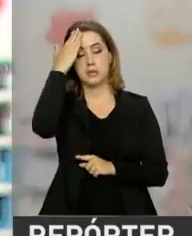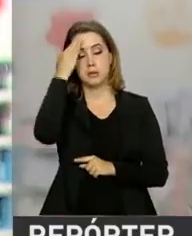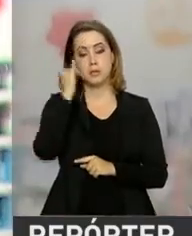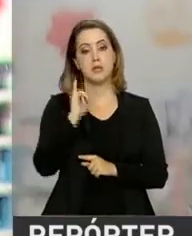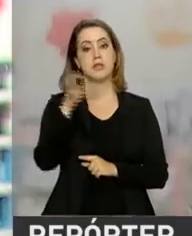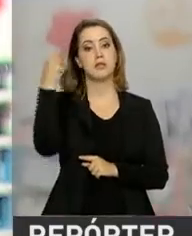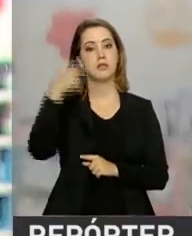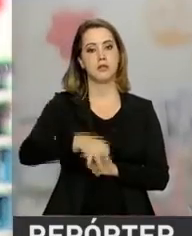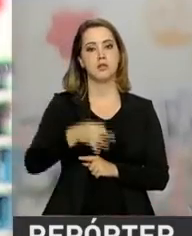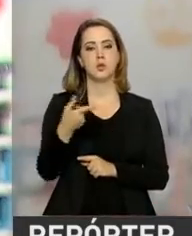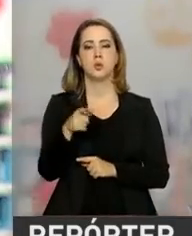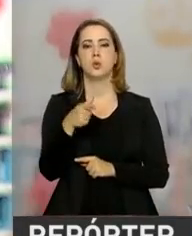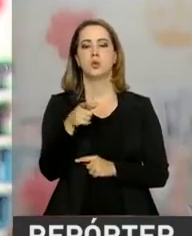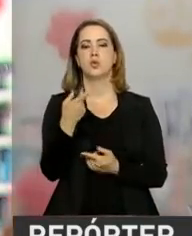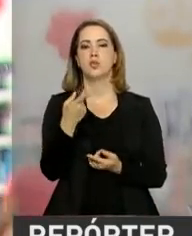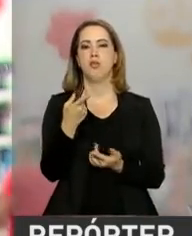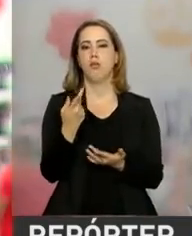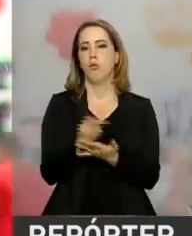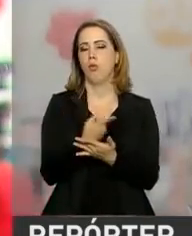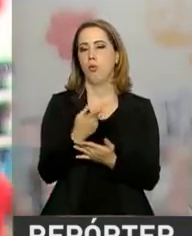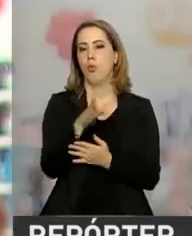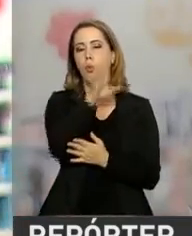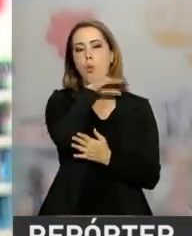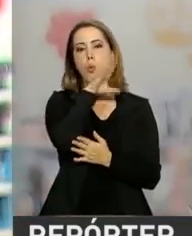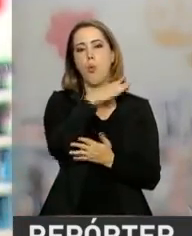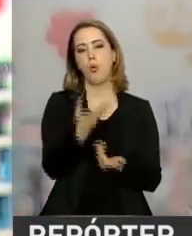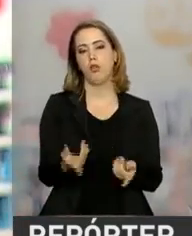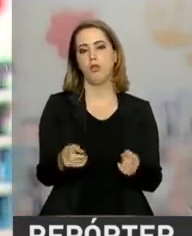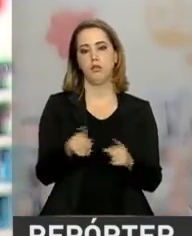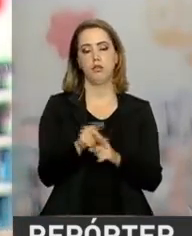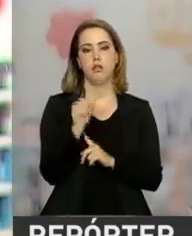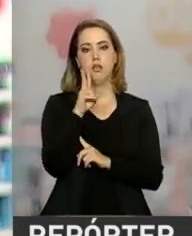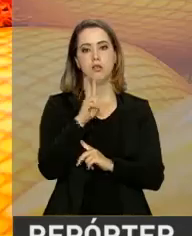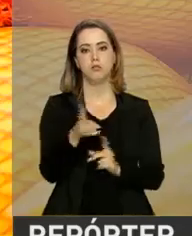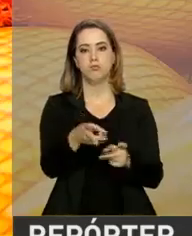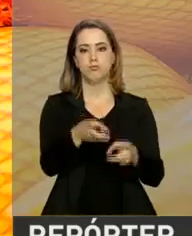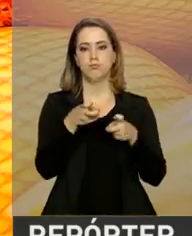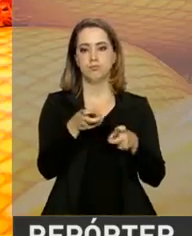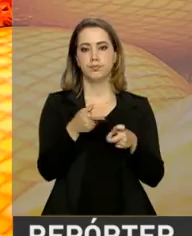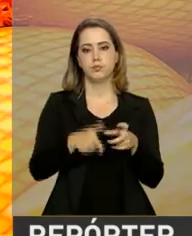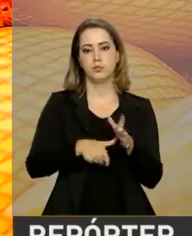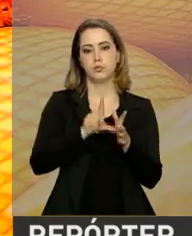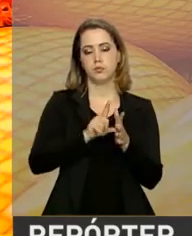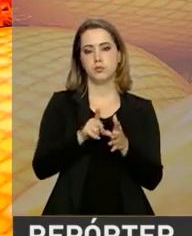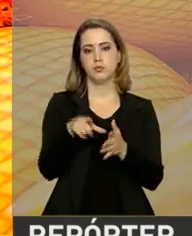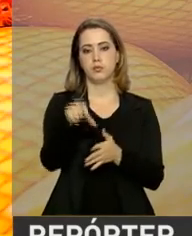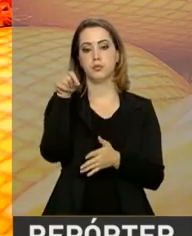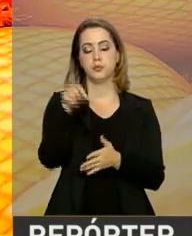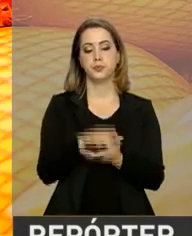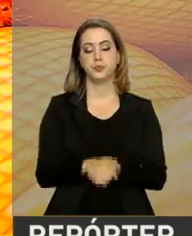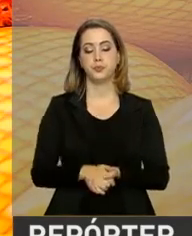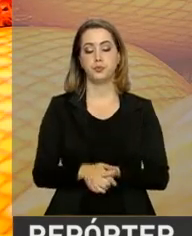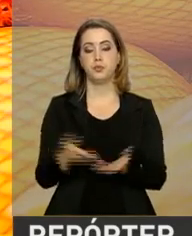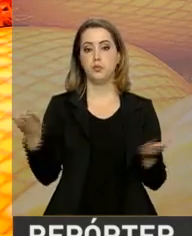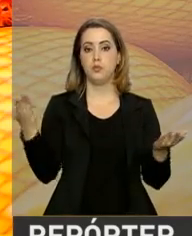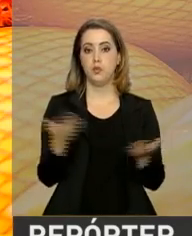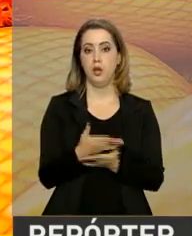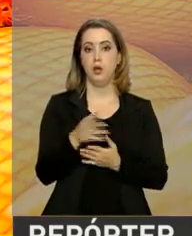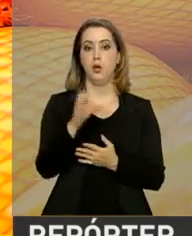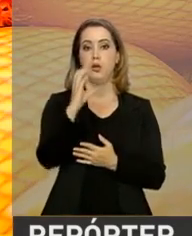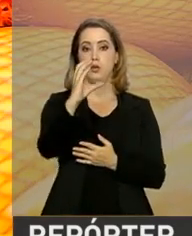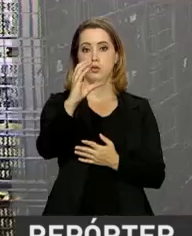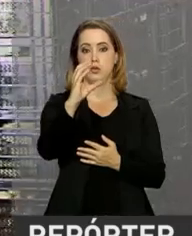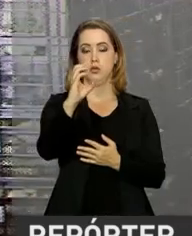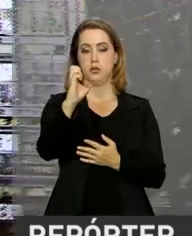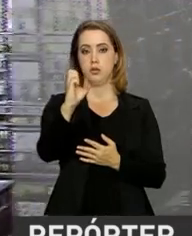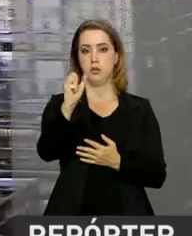não estão estragadas é sempre bom verificar antes de escolher de olho no combate ao desperdício a ceasa de